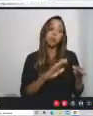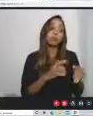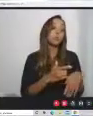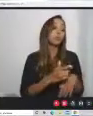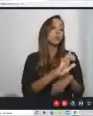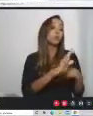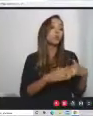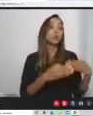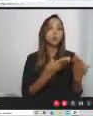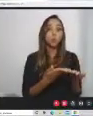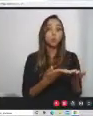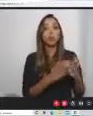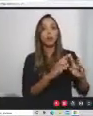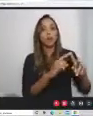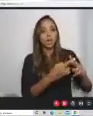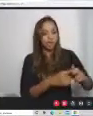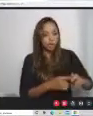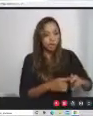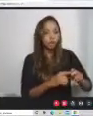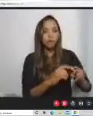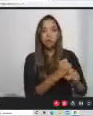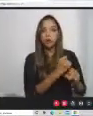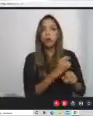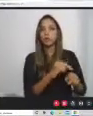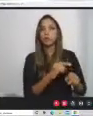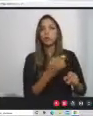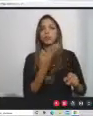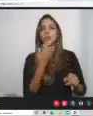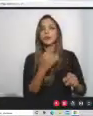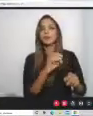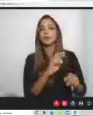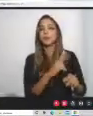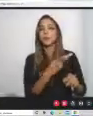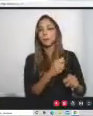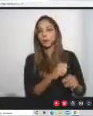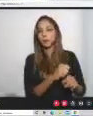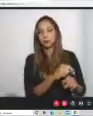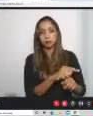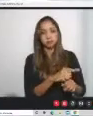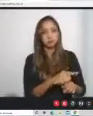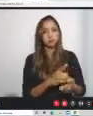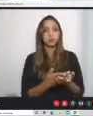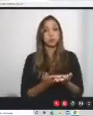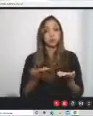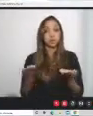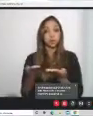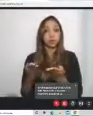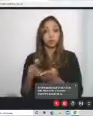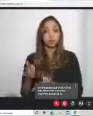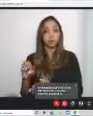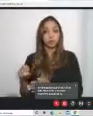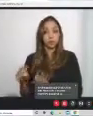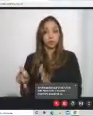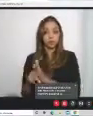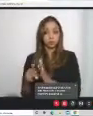ali para a população, porque realmente, hoje, onde é a UBS de Rosa dos Ventos, a situação lá é muito precária. Muito obrigado, vereador.